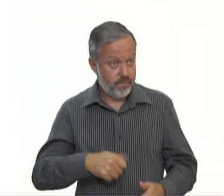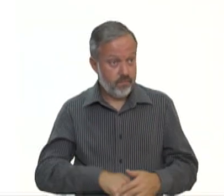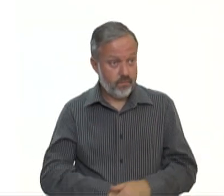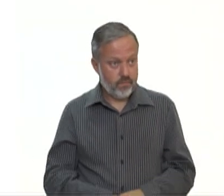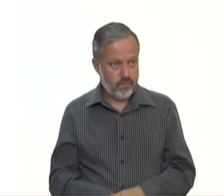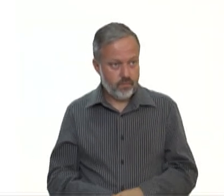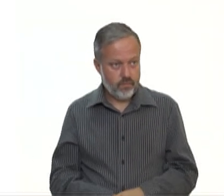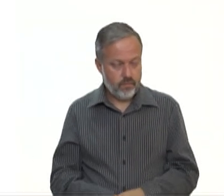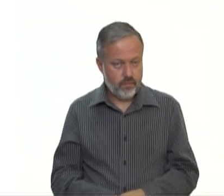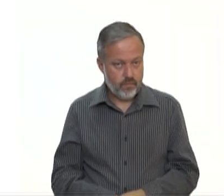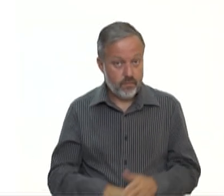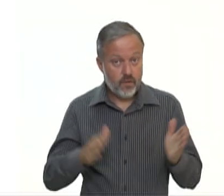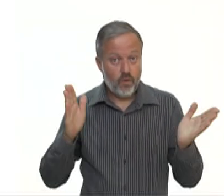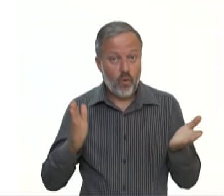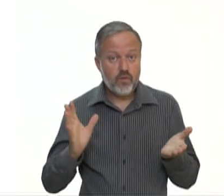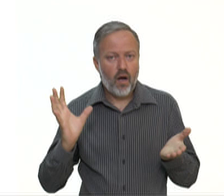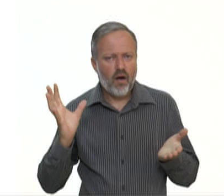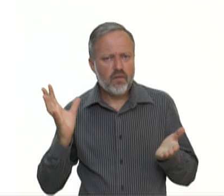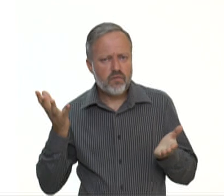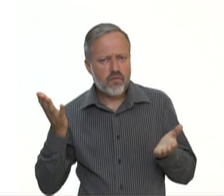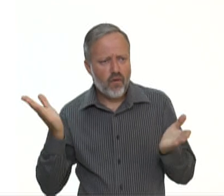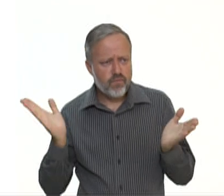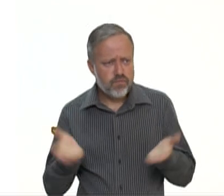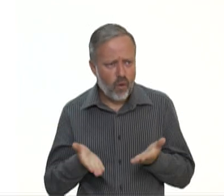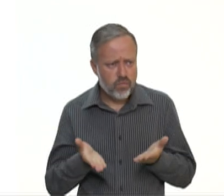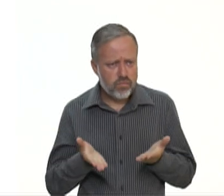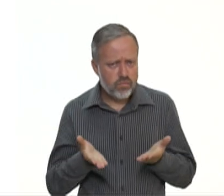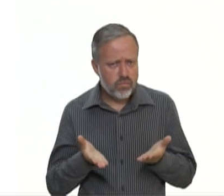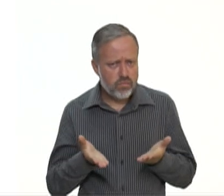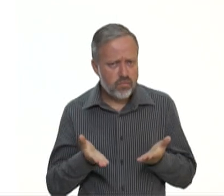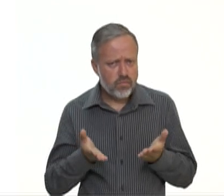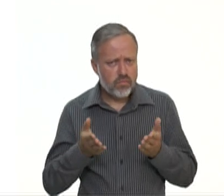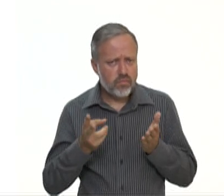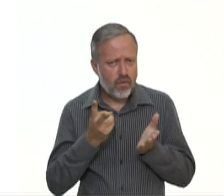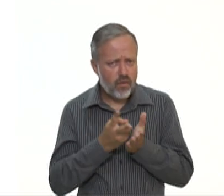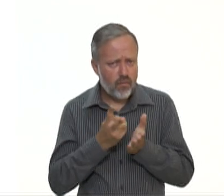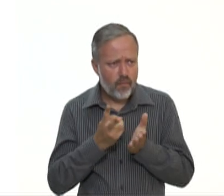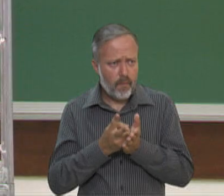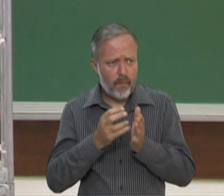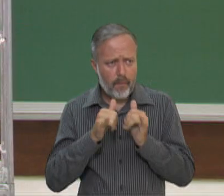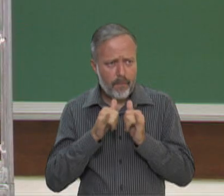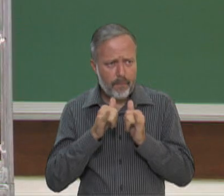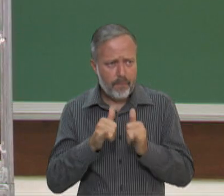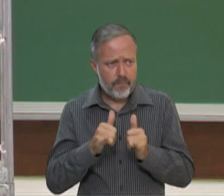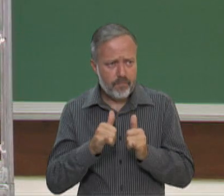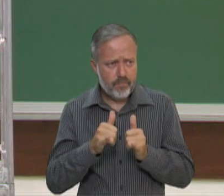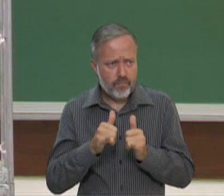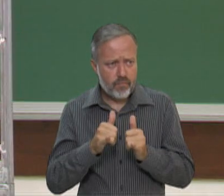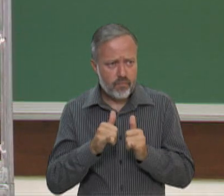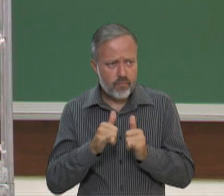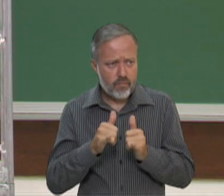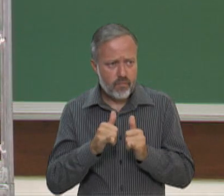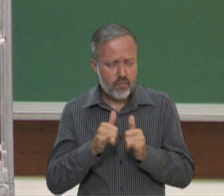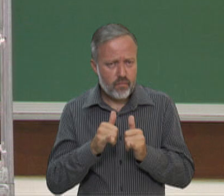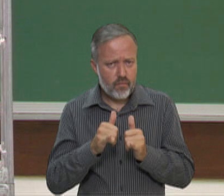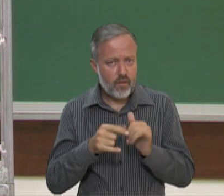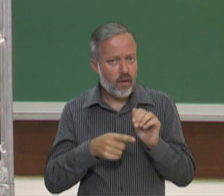Dos, suele ser actual, notícia. Cuento, nesse caso ali, é uma outra